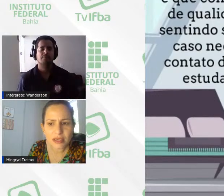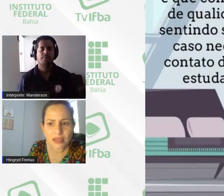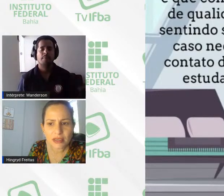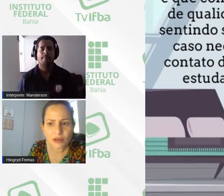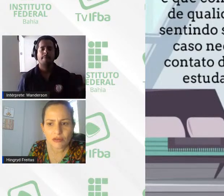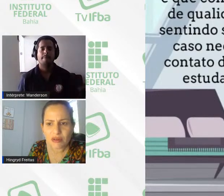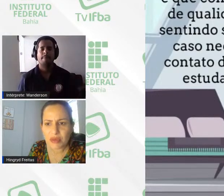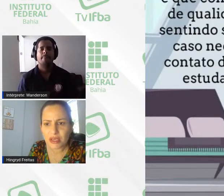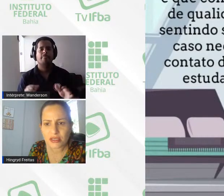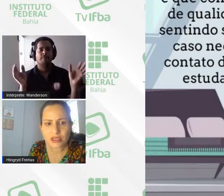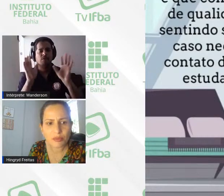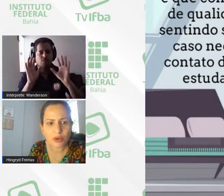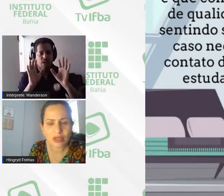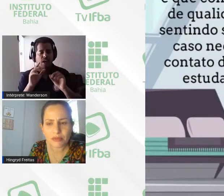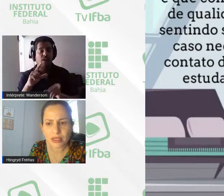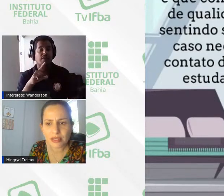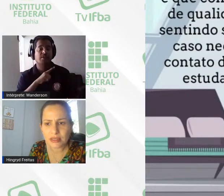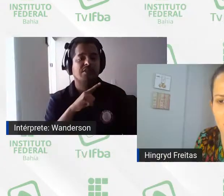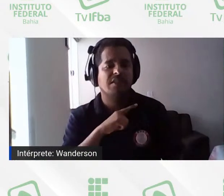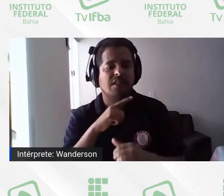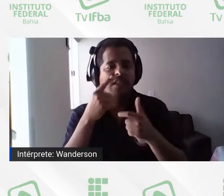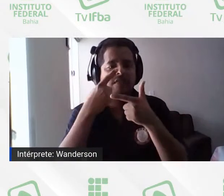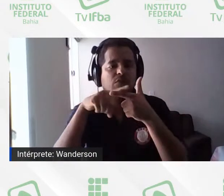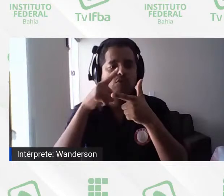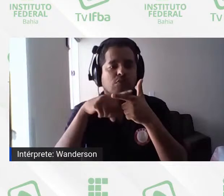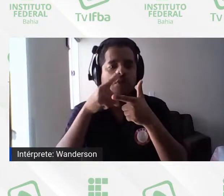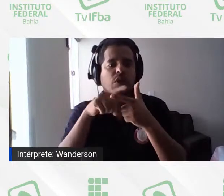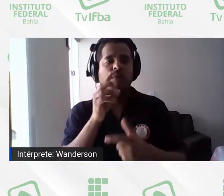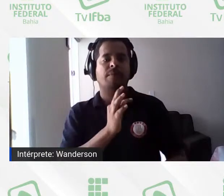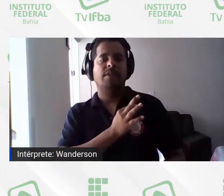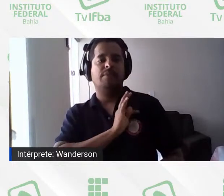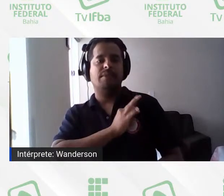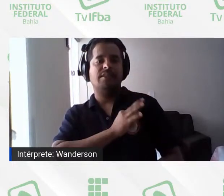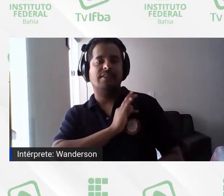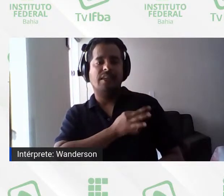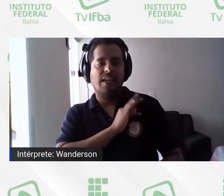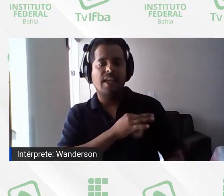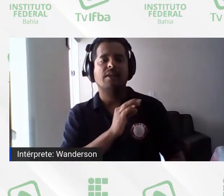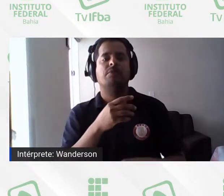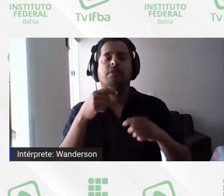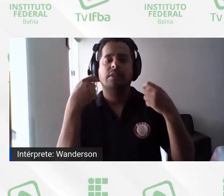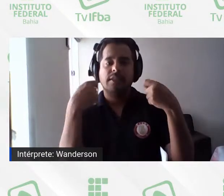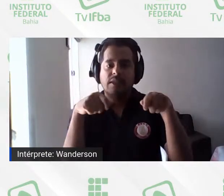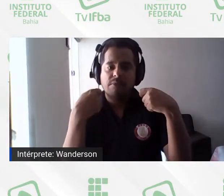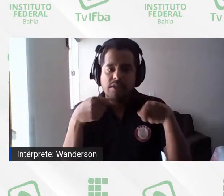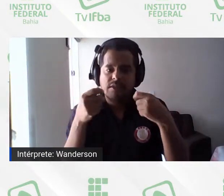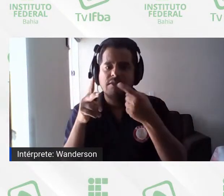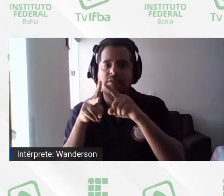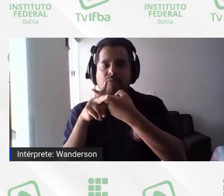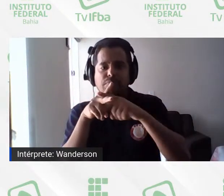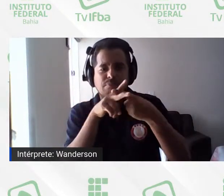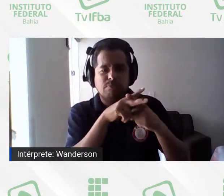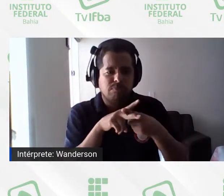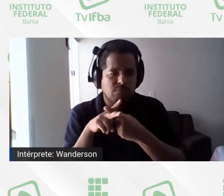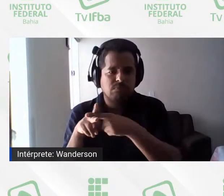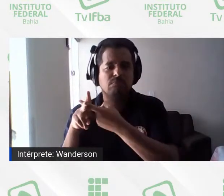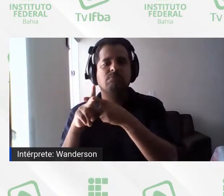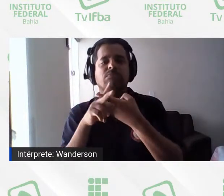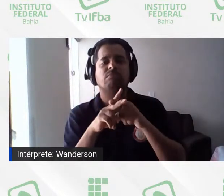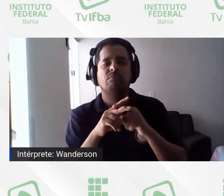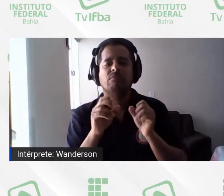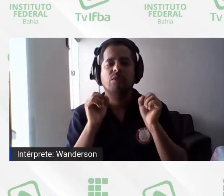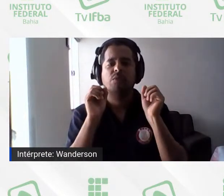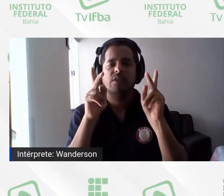tivemos aqui novamente probleminhas técnicos que precisarão ser resolvidos.